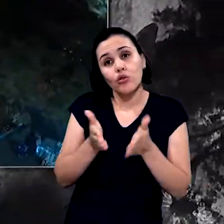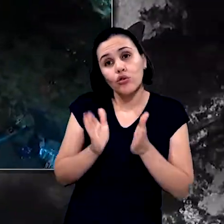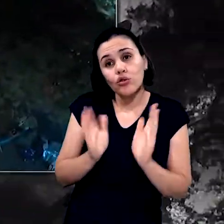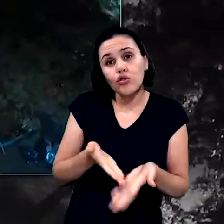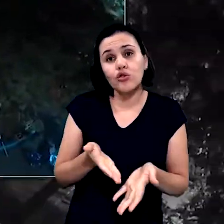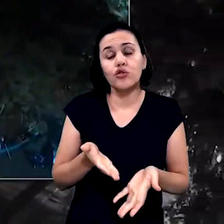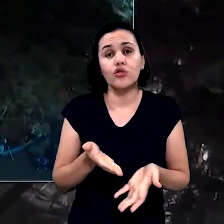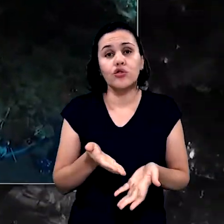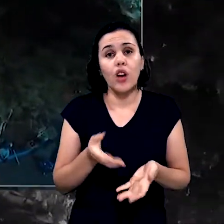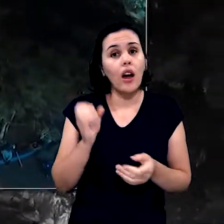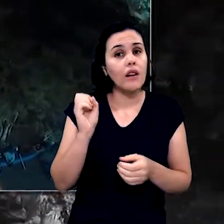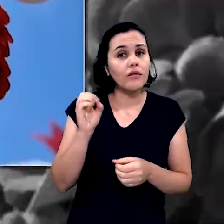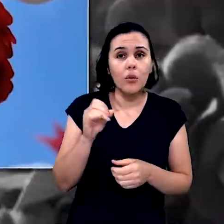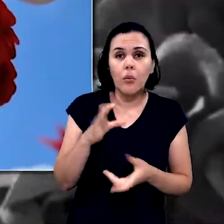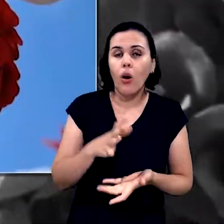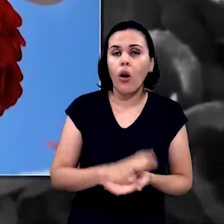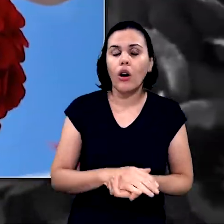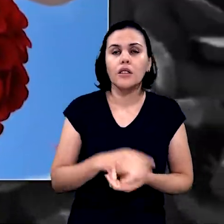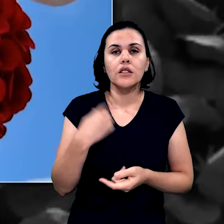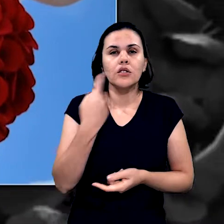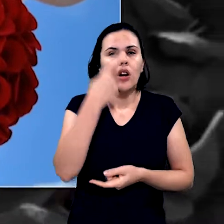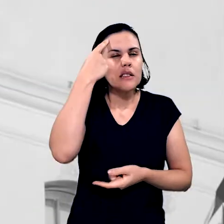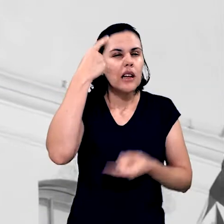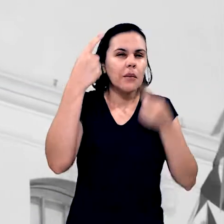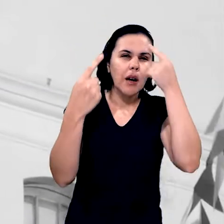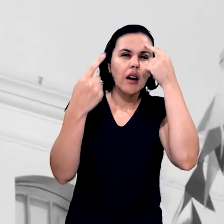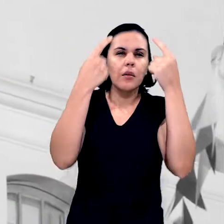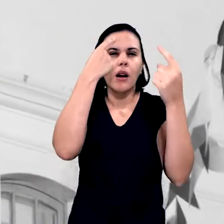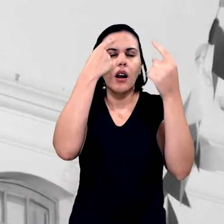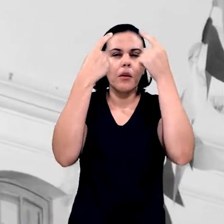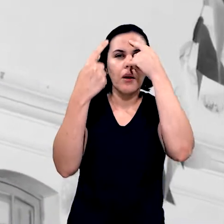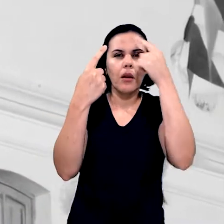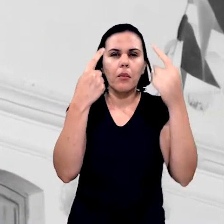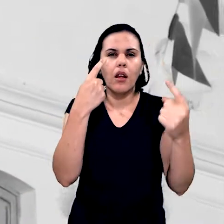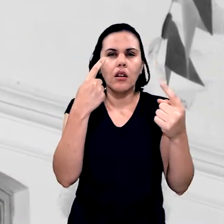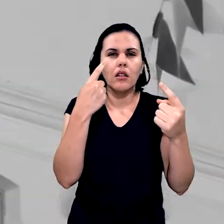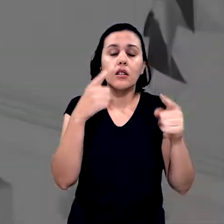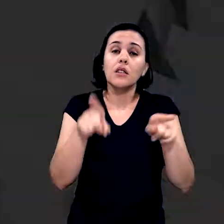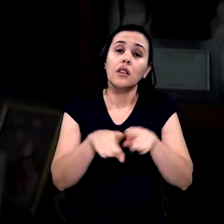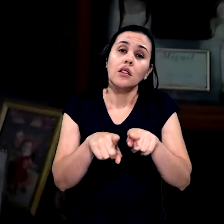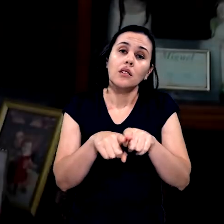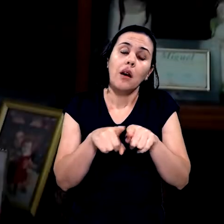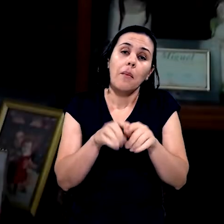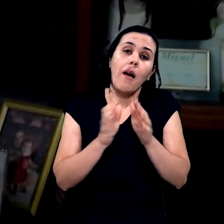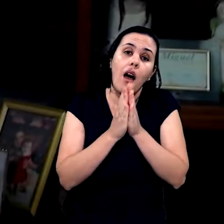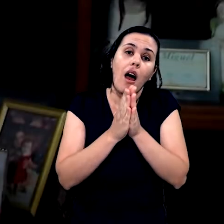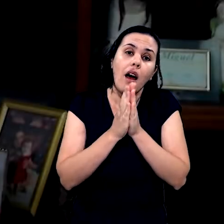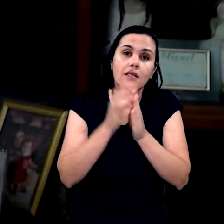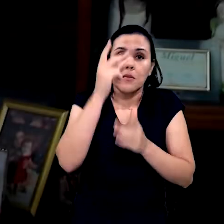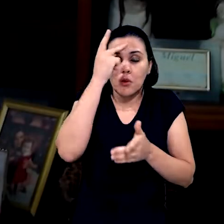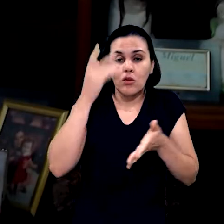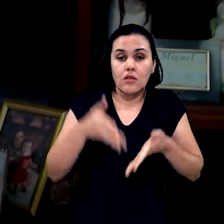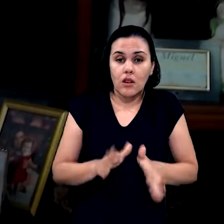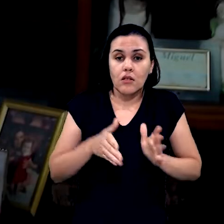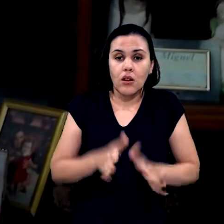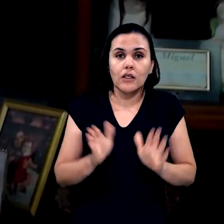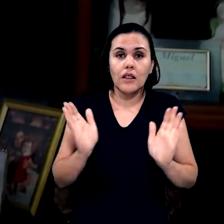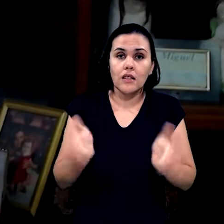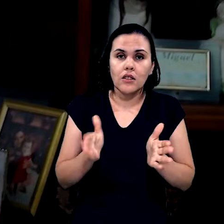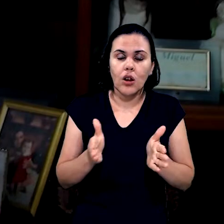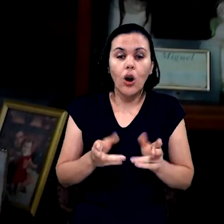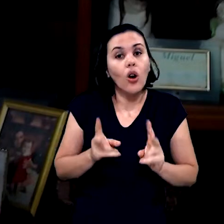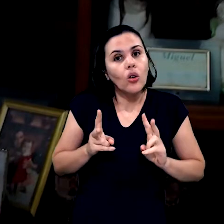chegou a sua hora, já foram embora. Então a gente lembra de tudo isso, né? E reza para que os que vêm